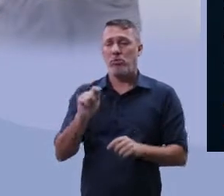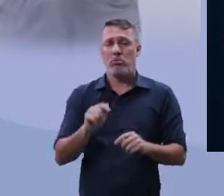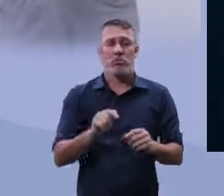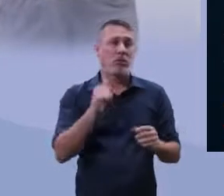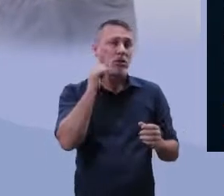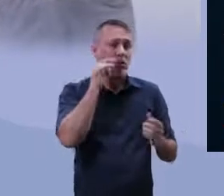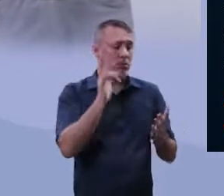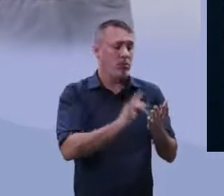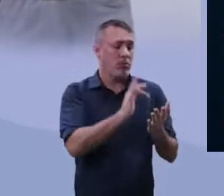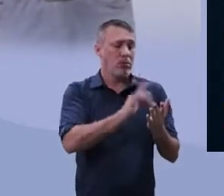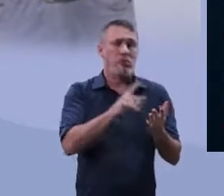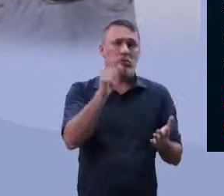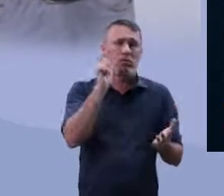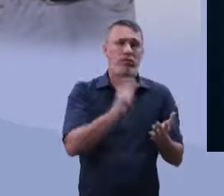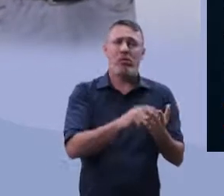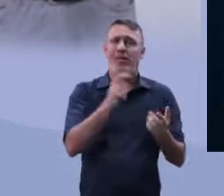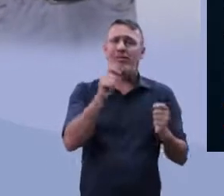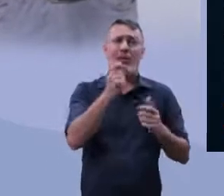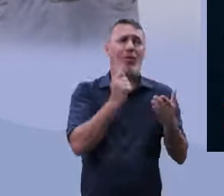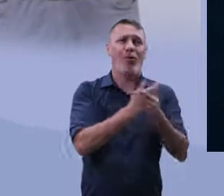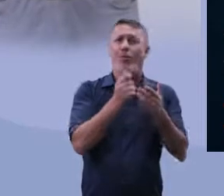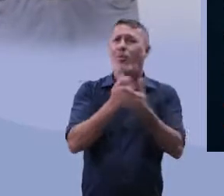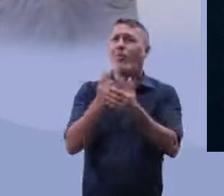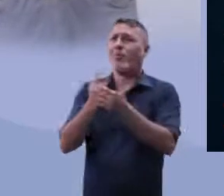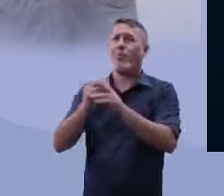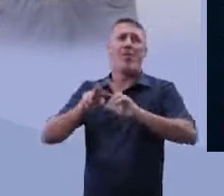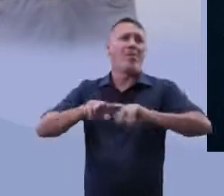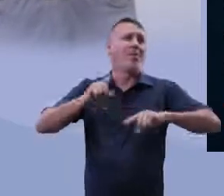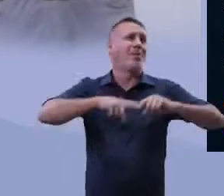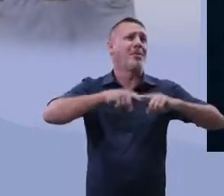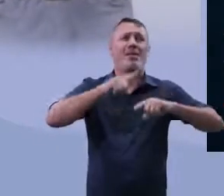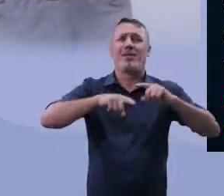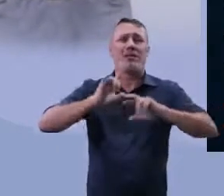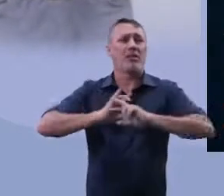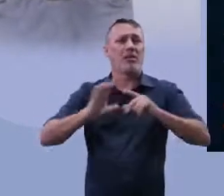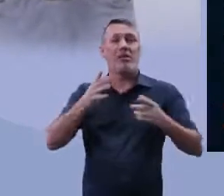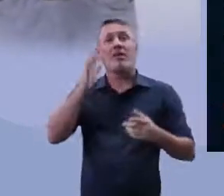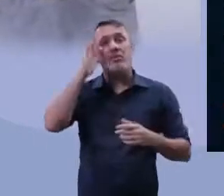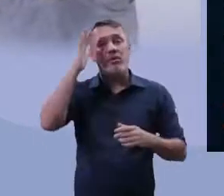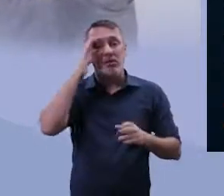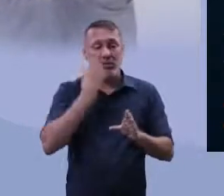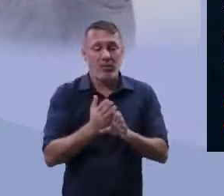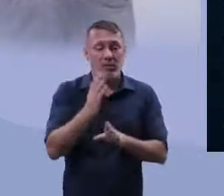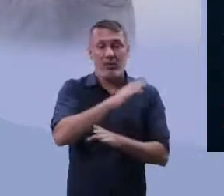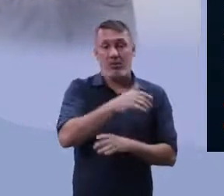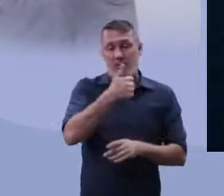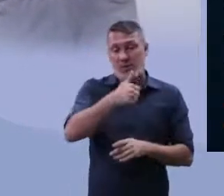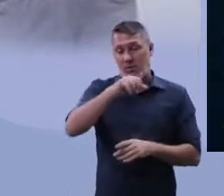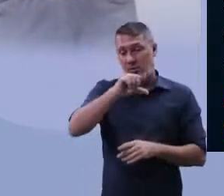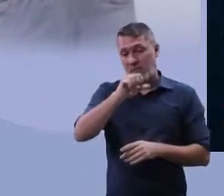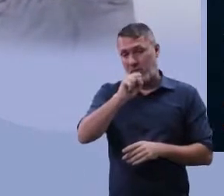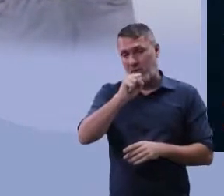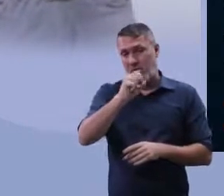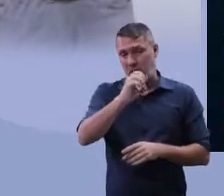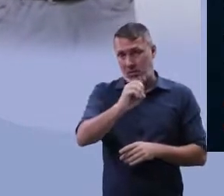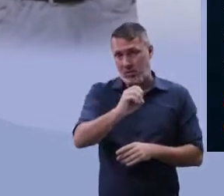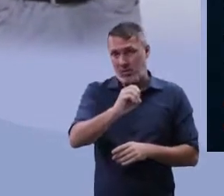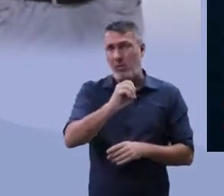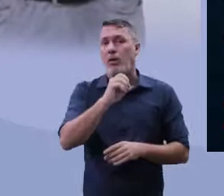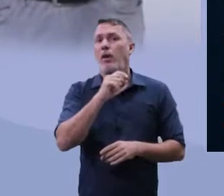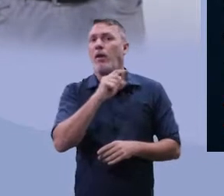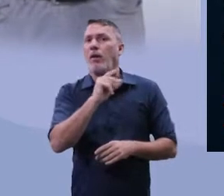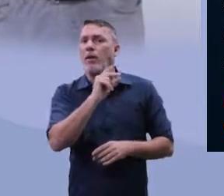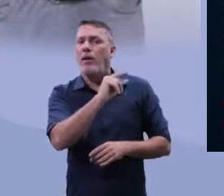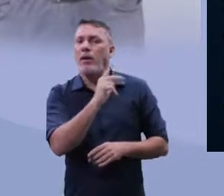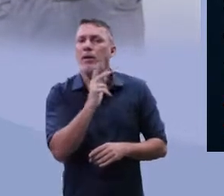seu computador, você consegue comprar produtos no mundo todo. Né? Só relembrando isso, na década de 80, era algo,